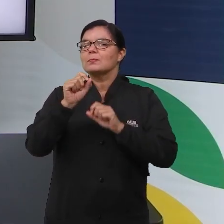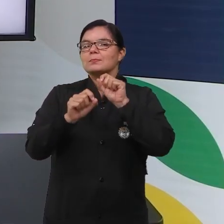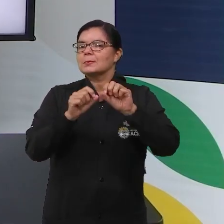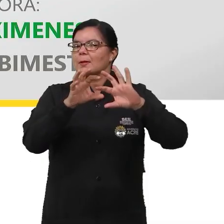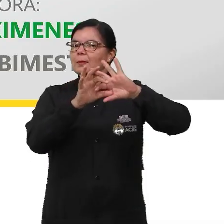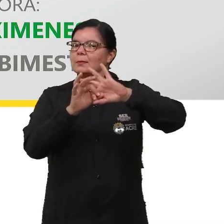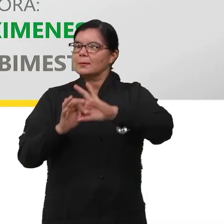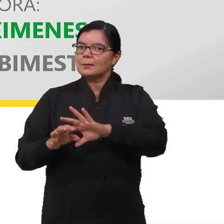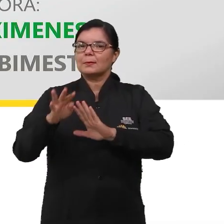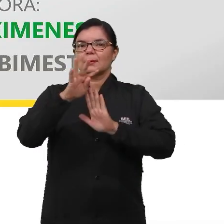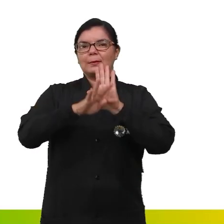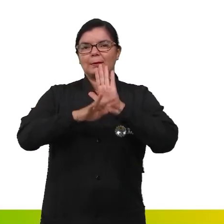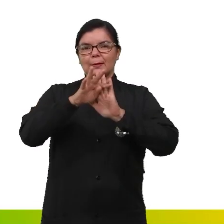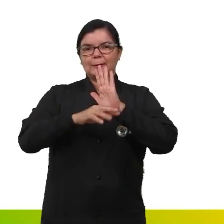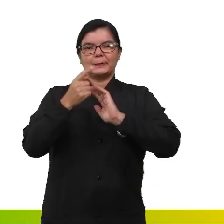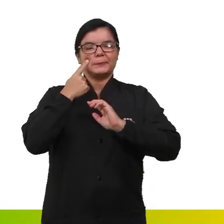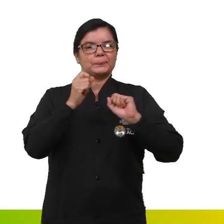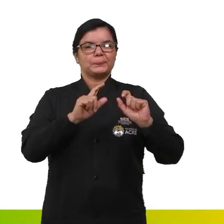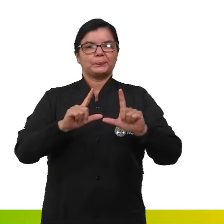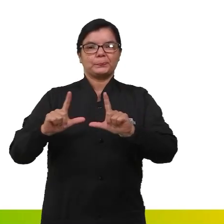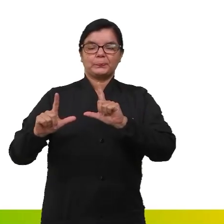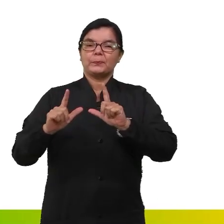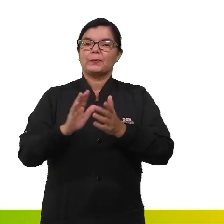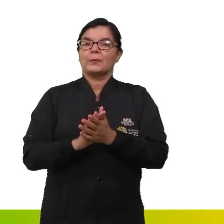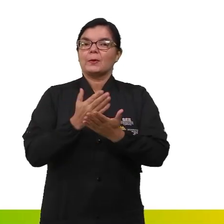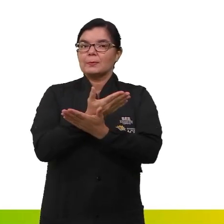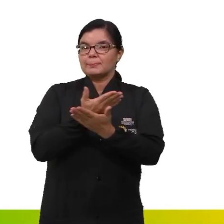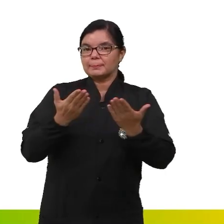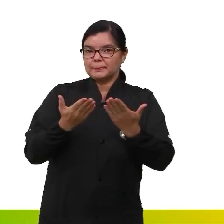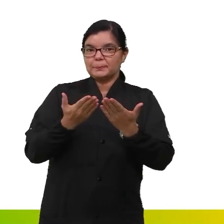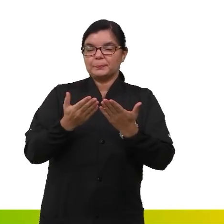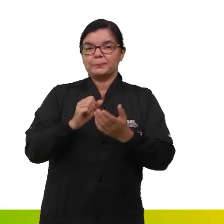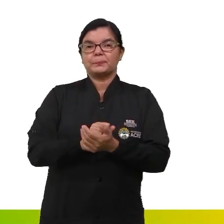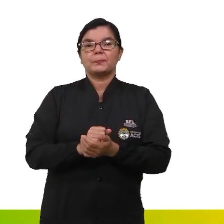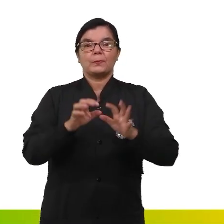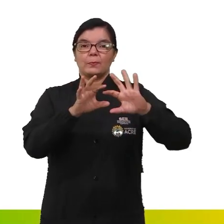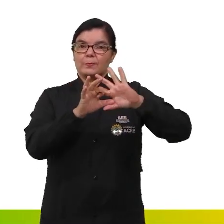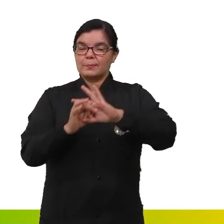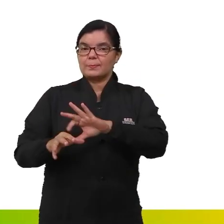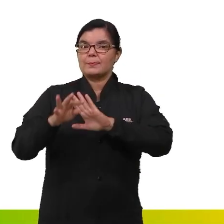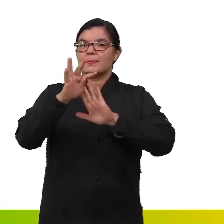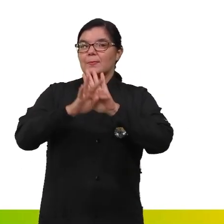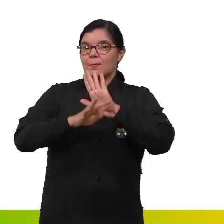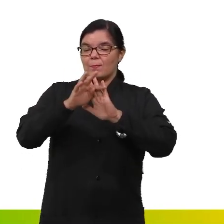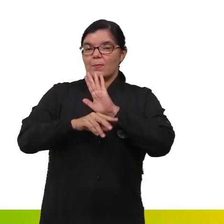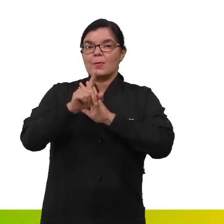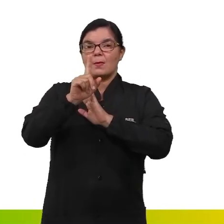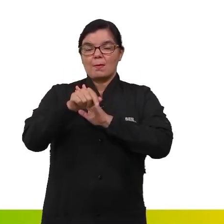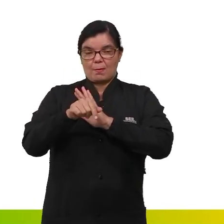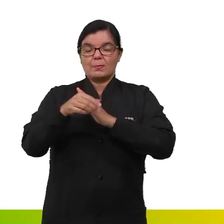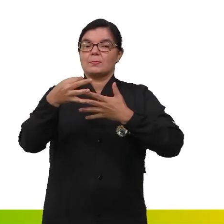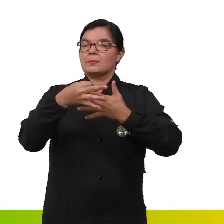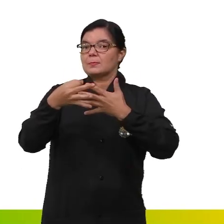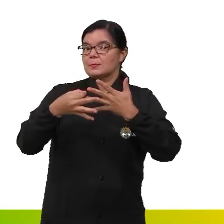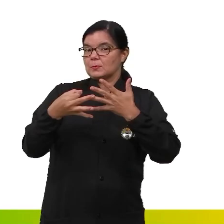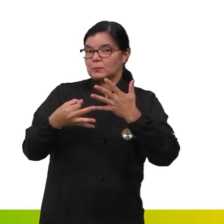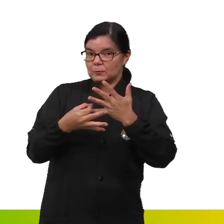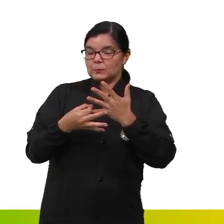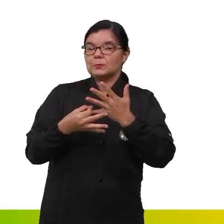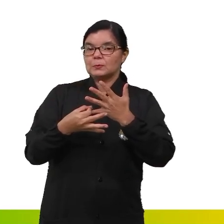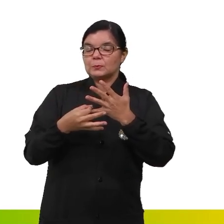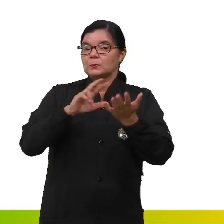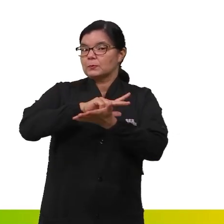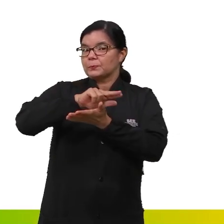textual? Acompanhe aí comigo na tela. Eu trouxe para vocês que a coesão textual é um mecanismo, ou são